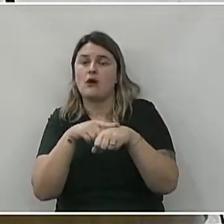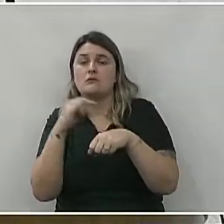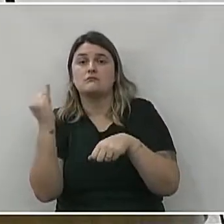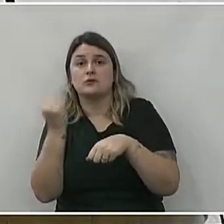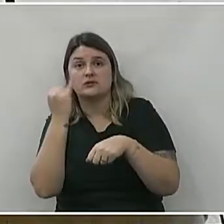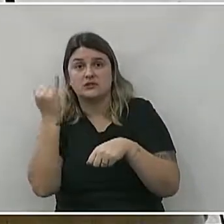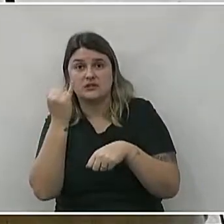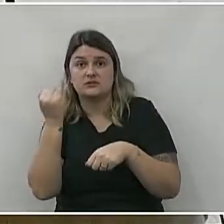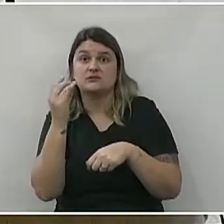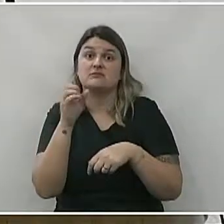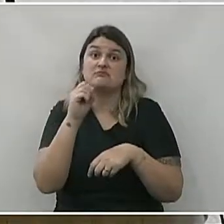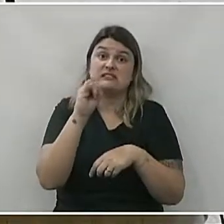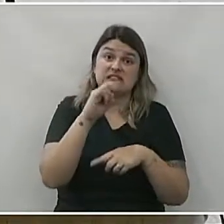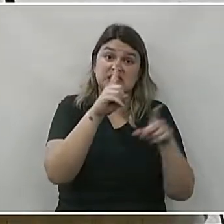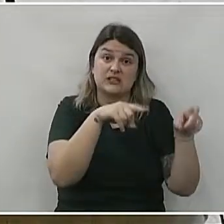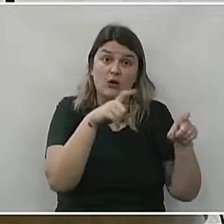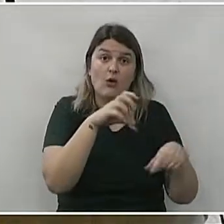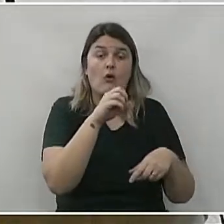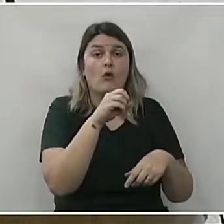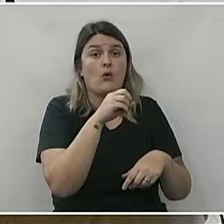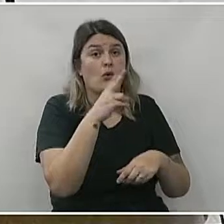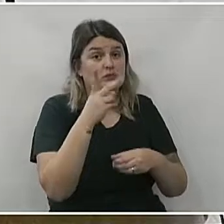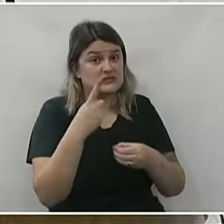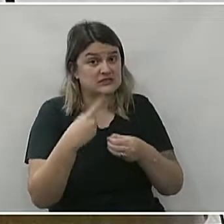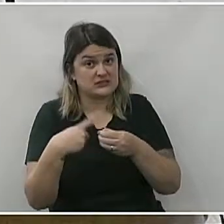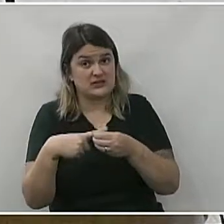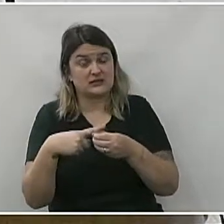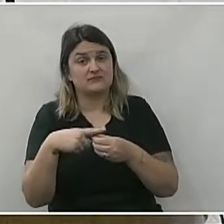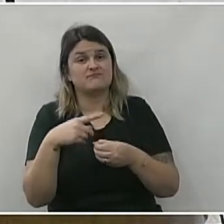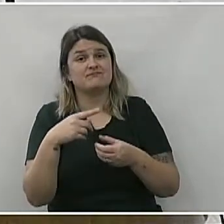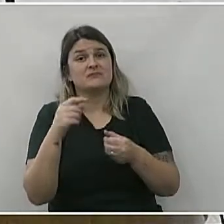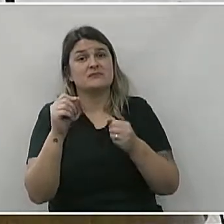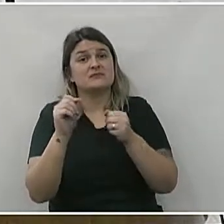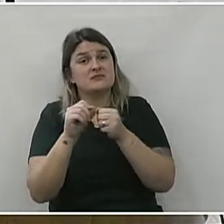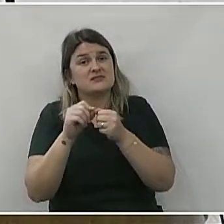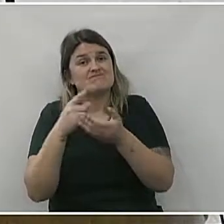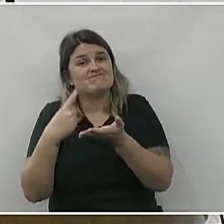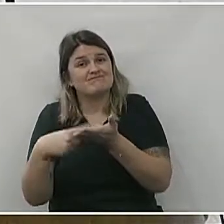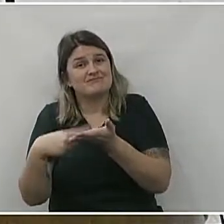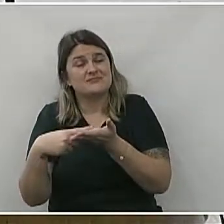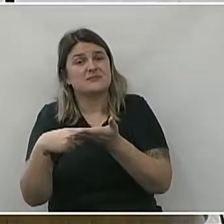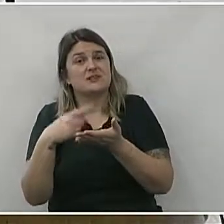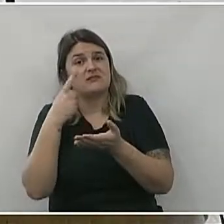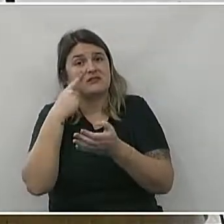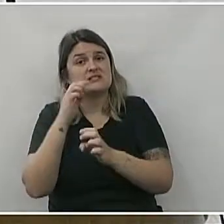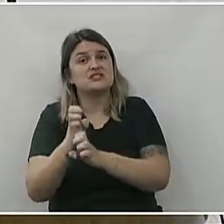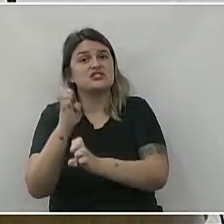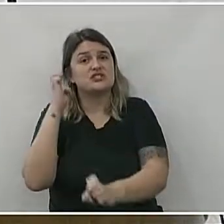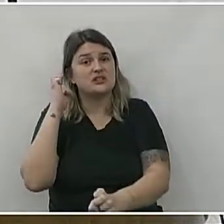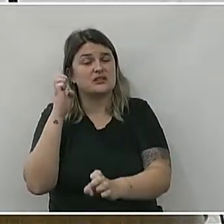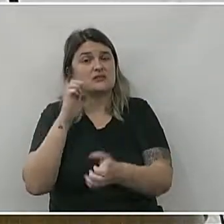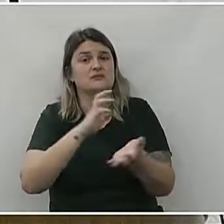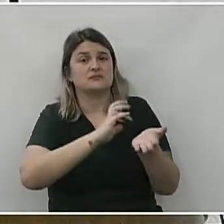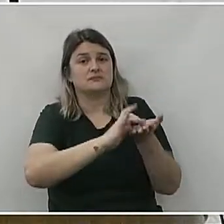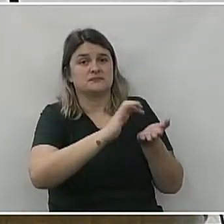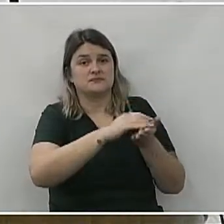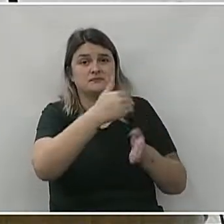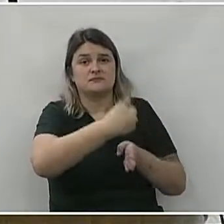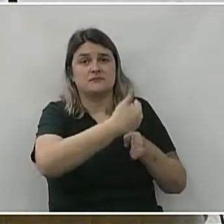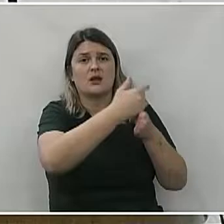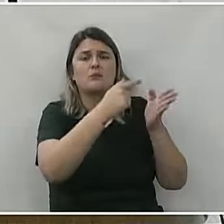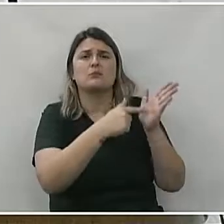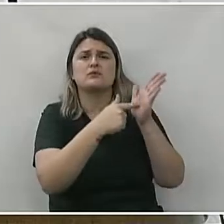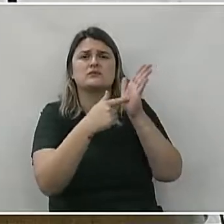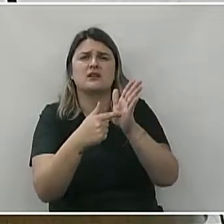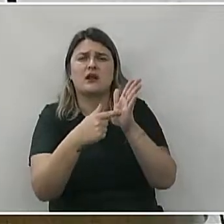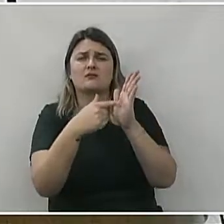população, seja do interior, seja da área urbana. E a gente também está tentando agendar uma reunião com o engenheiro da Secretaria de Obras, para que ele apresente